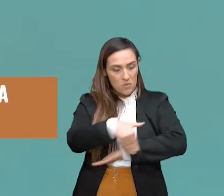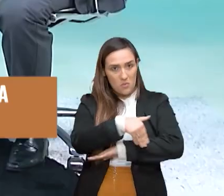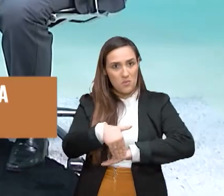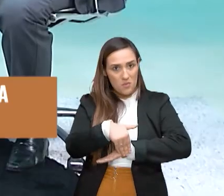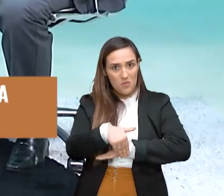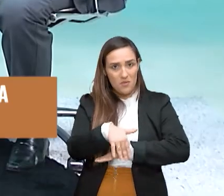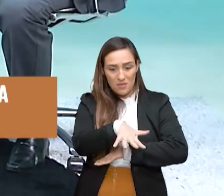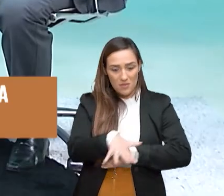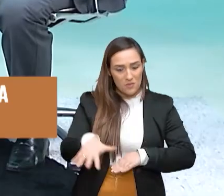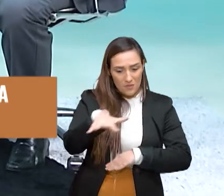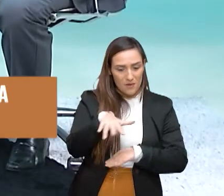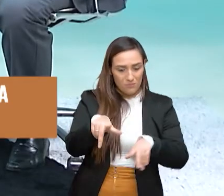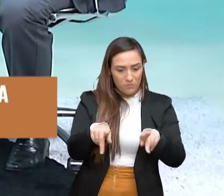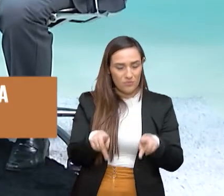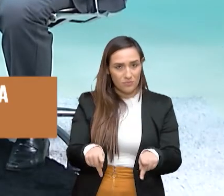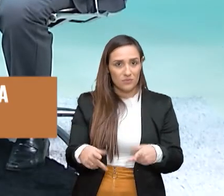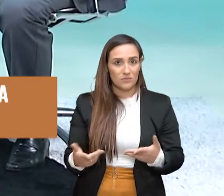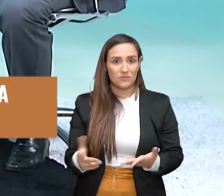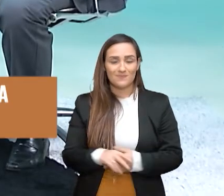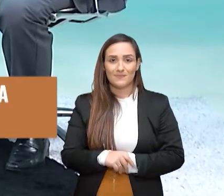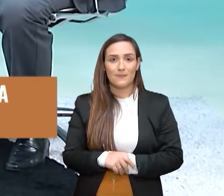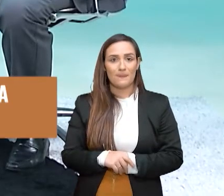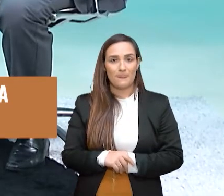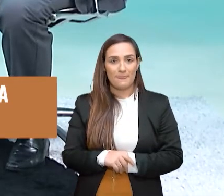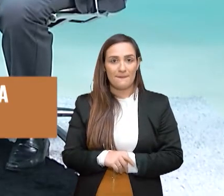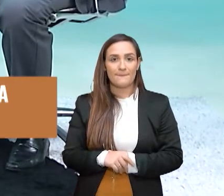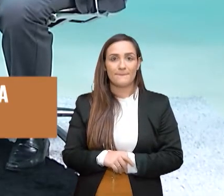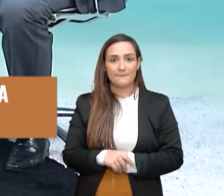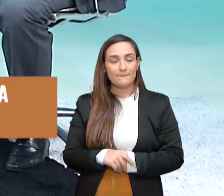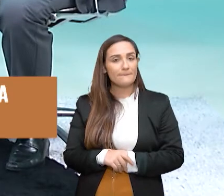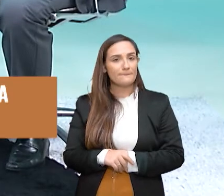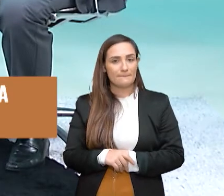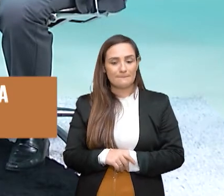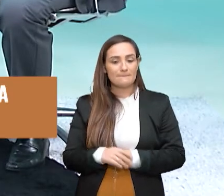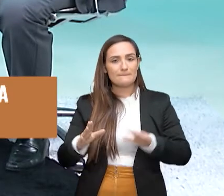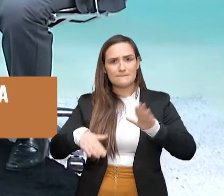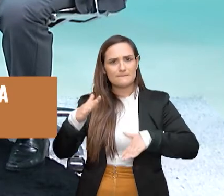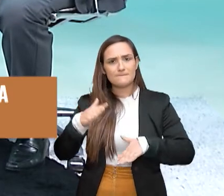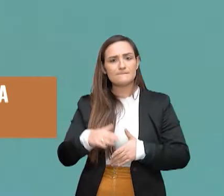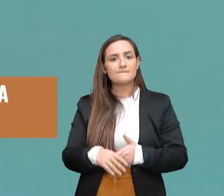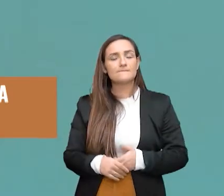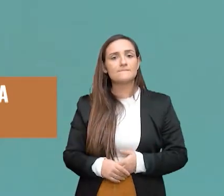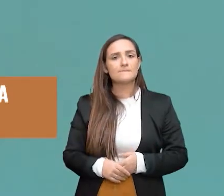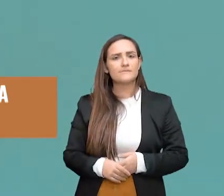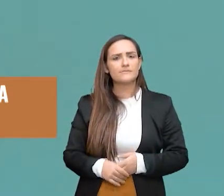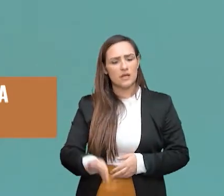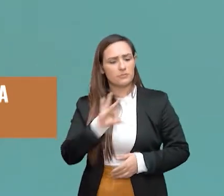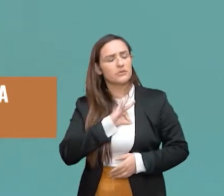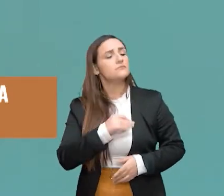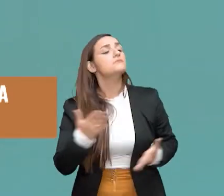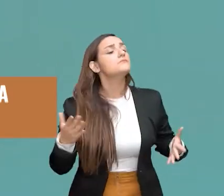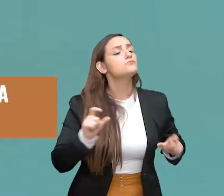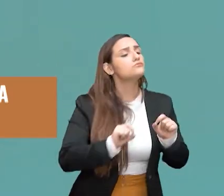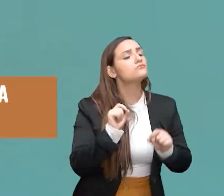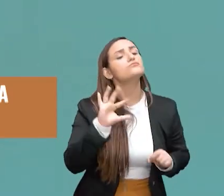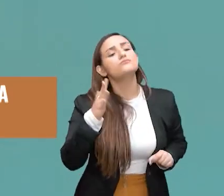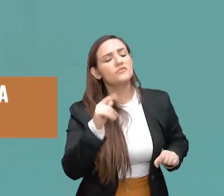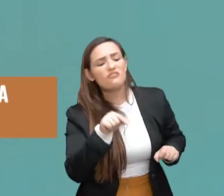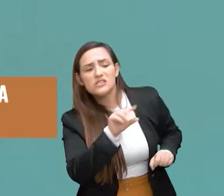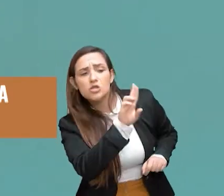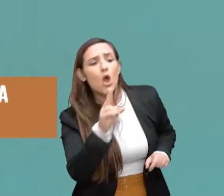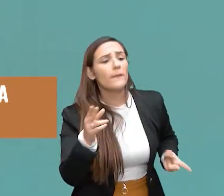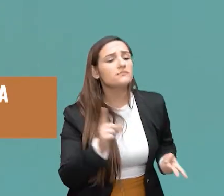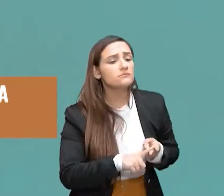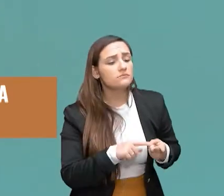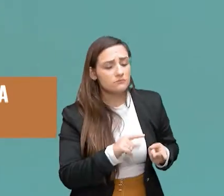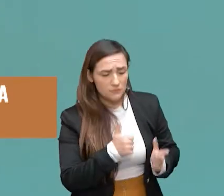estar no ambiente público, ela acaba sendo muitas vezes abordada pela polícia,